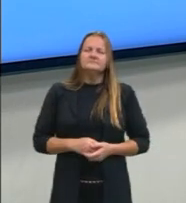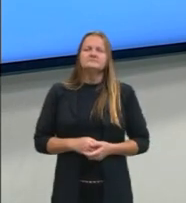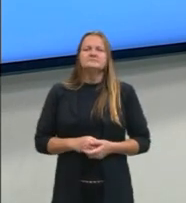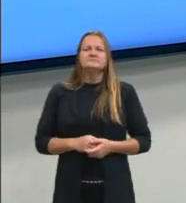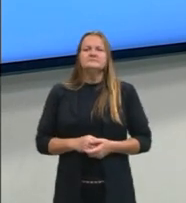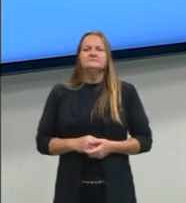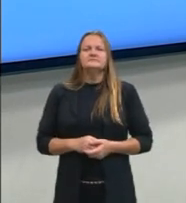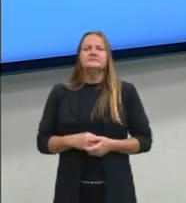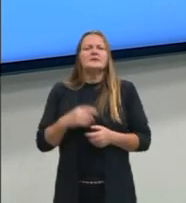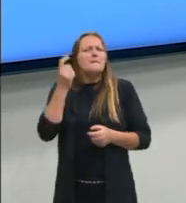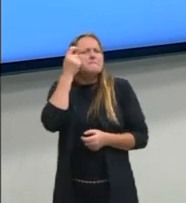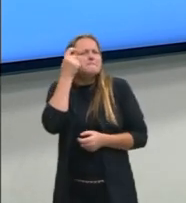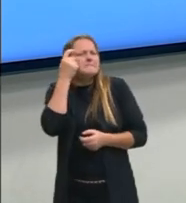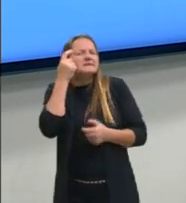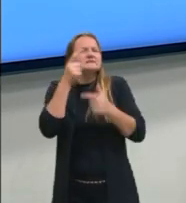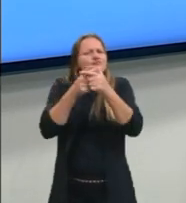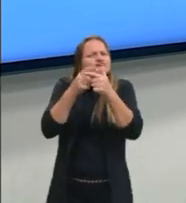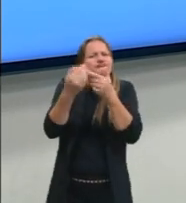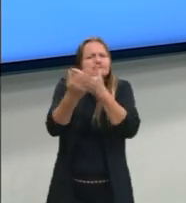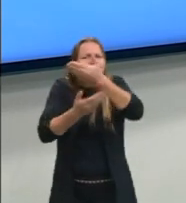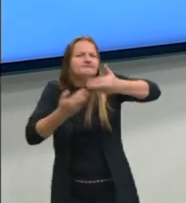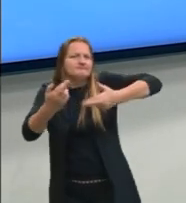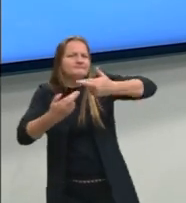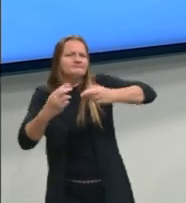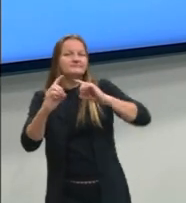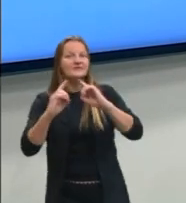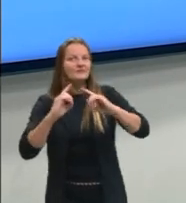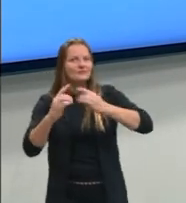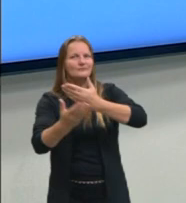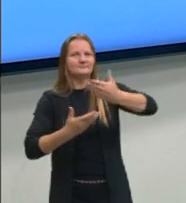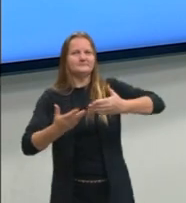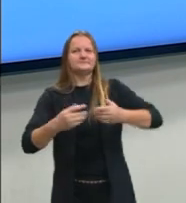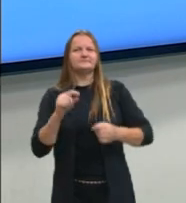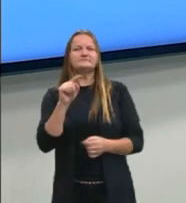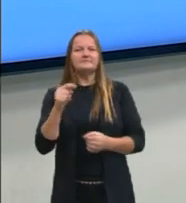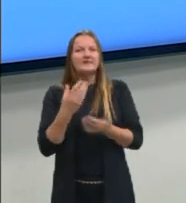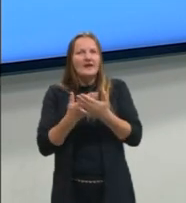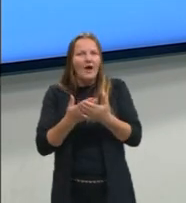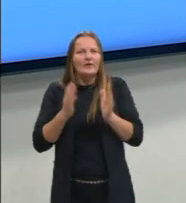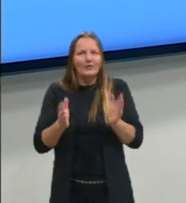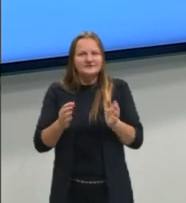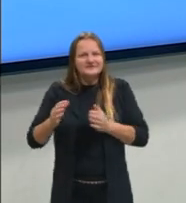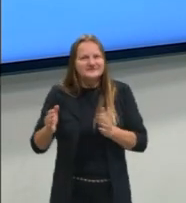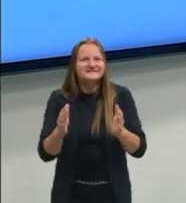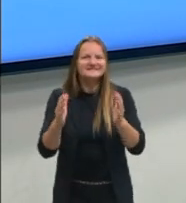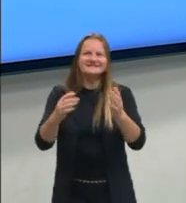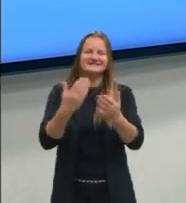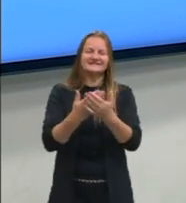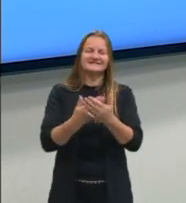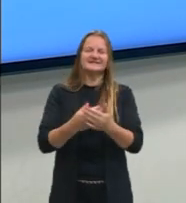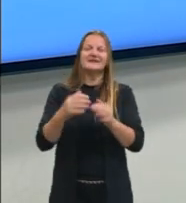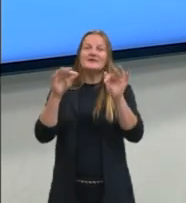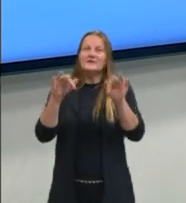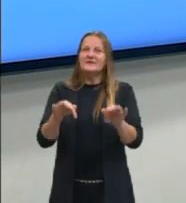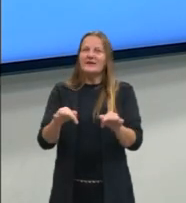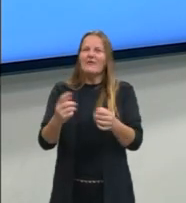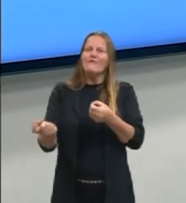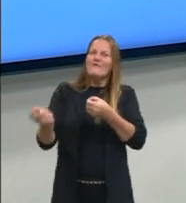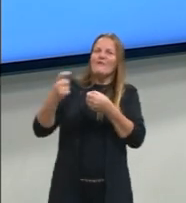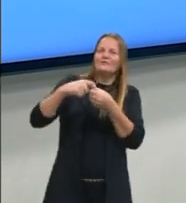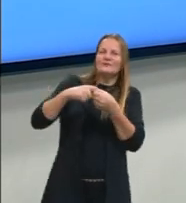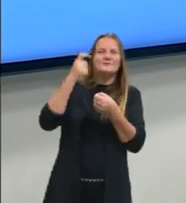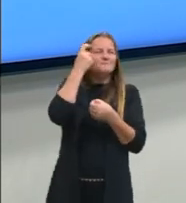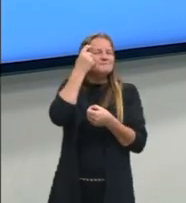vamos problematizando e discutindo essa questão sobre o conhecimento durante essa aula e no final dólar